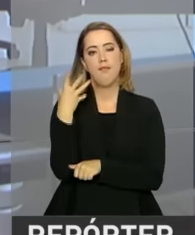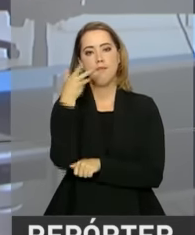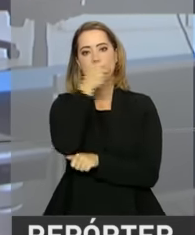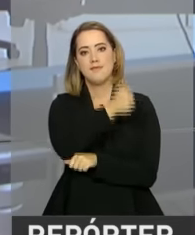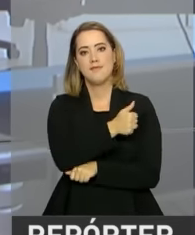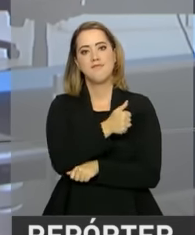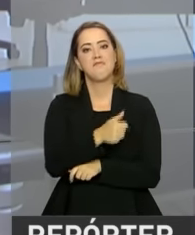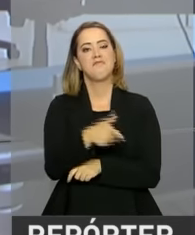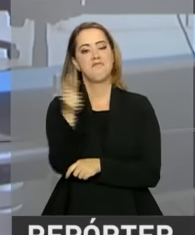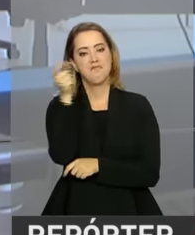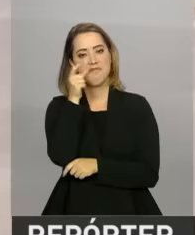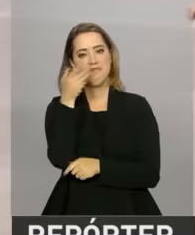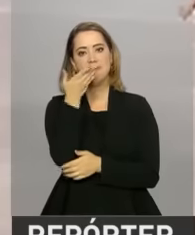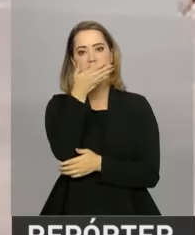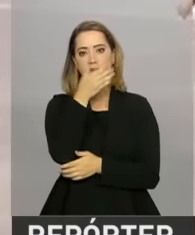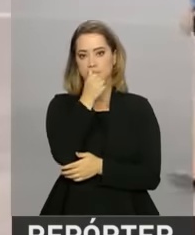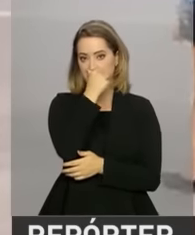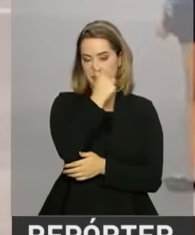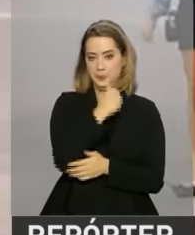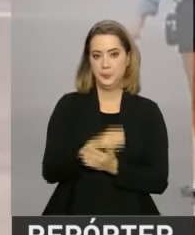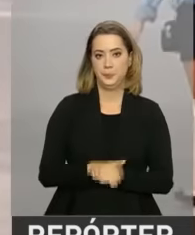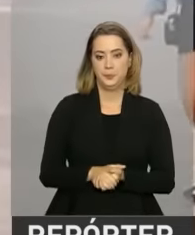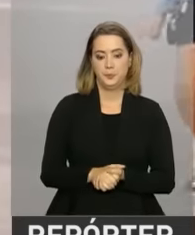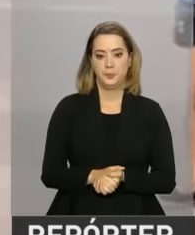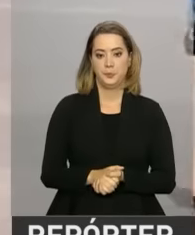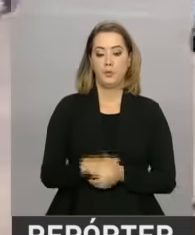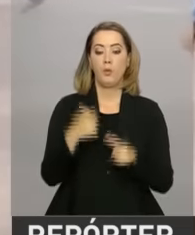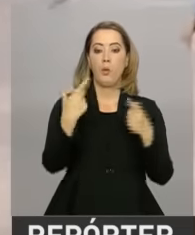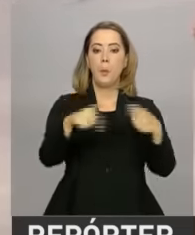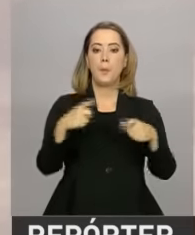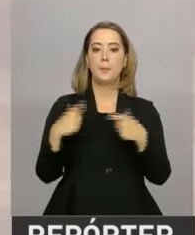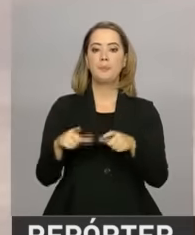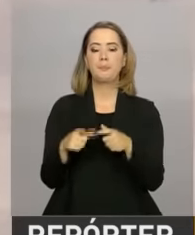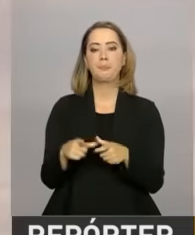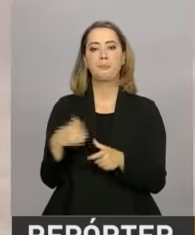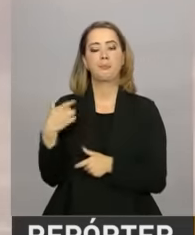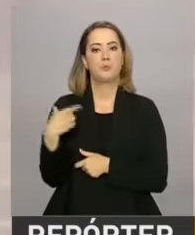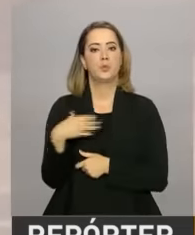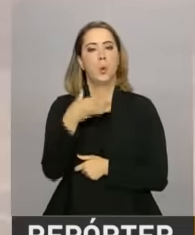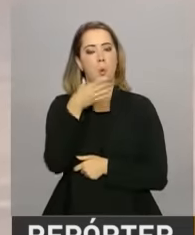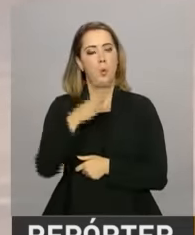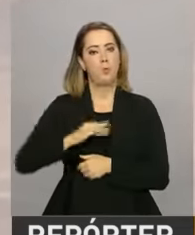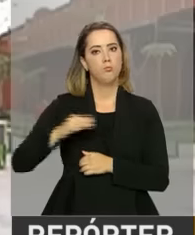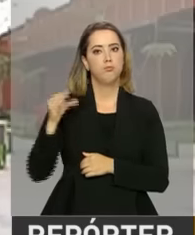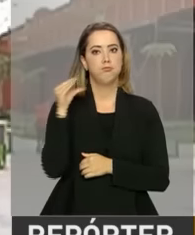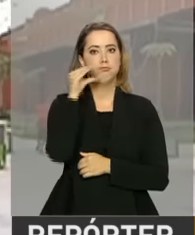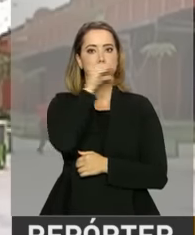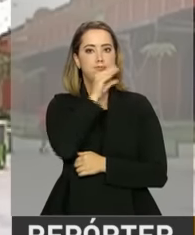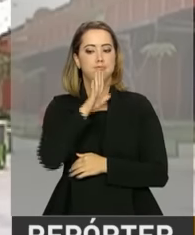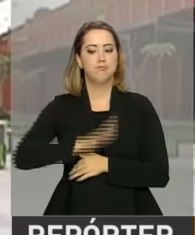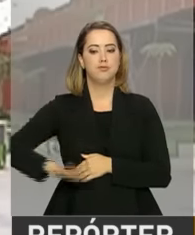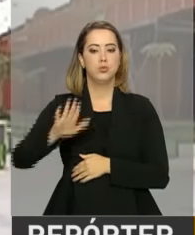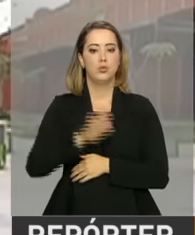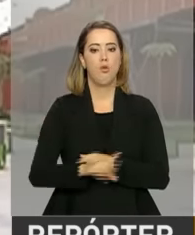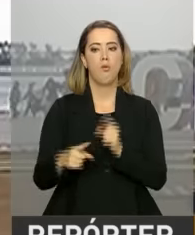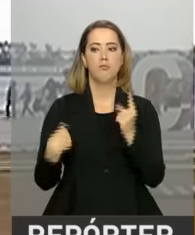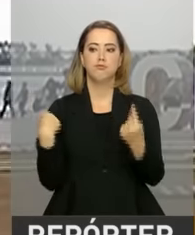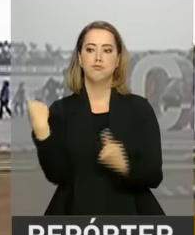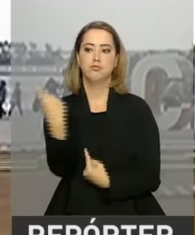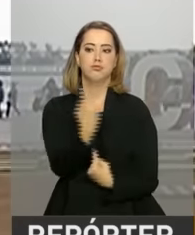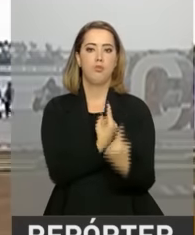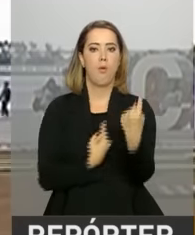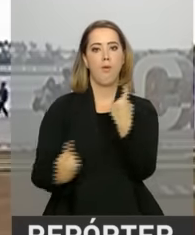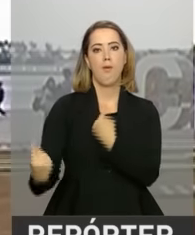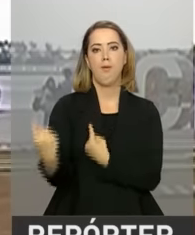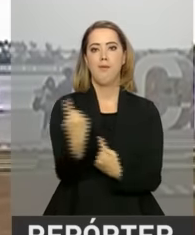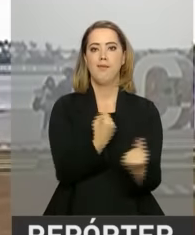e atrativa. Um lugar onde adultos e crianças passeiam tranquilamente em busca de